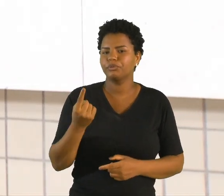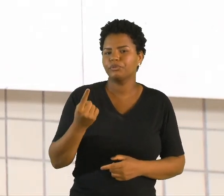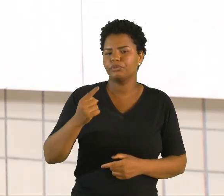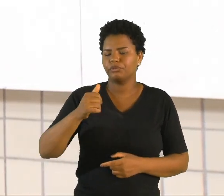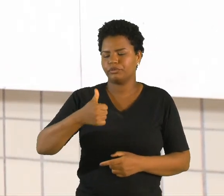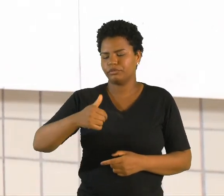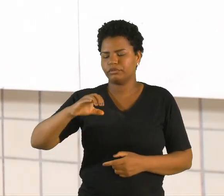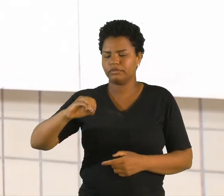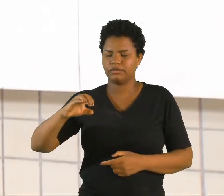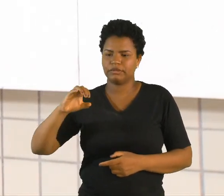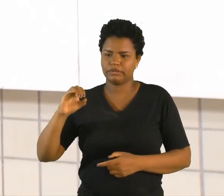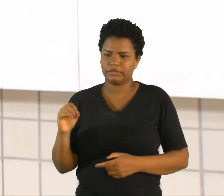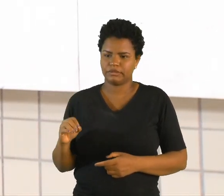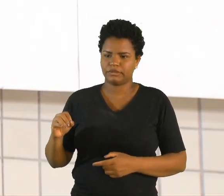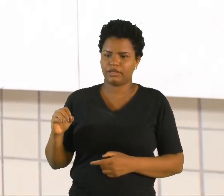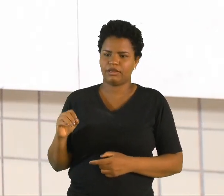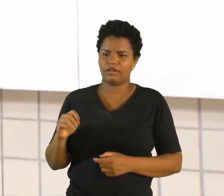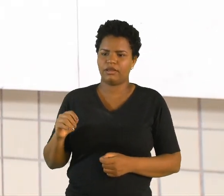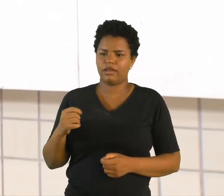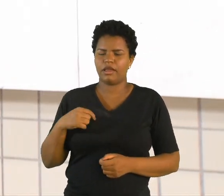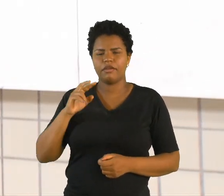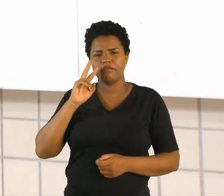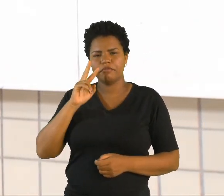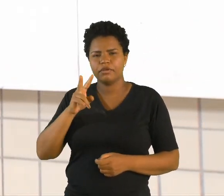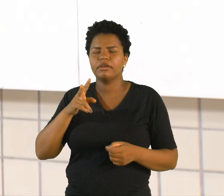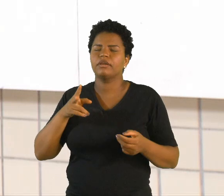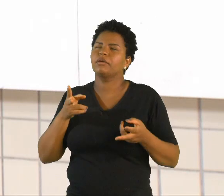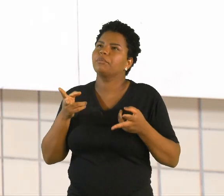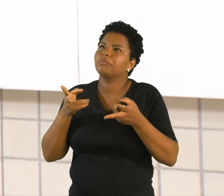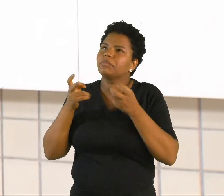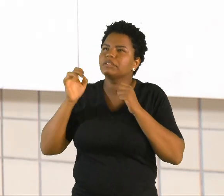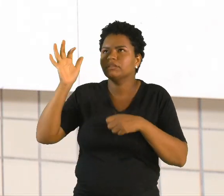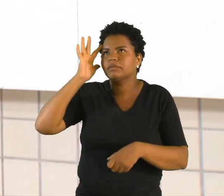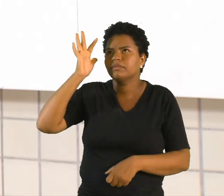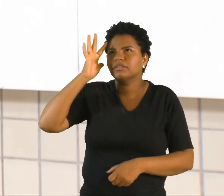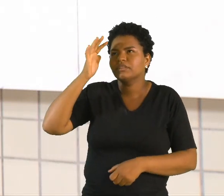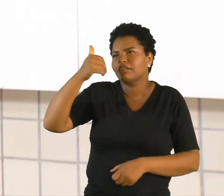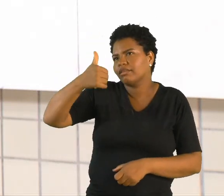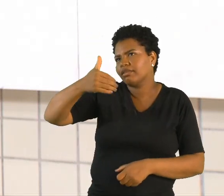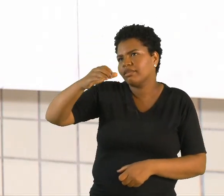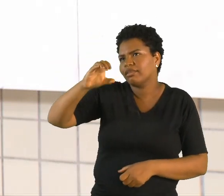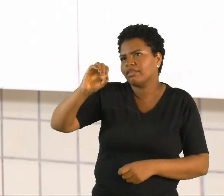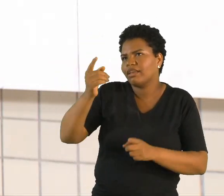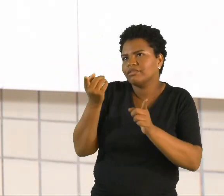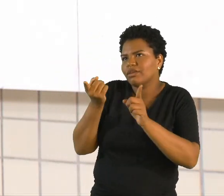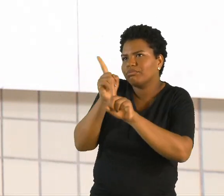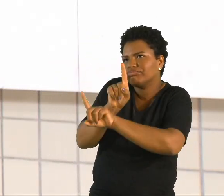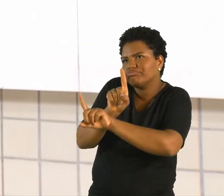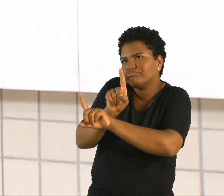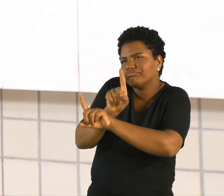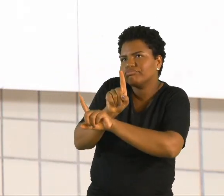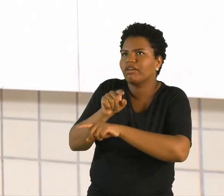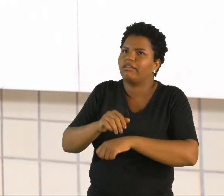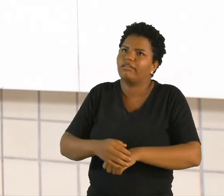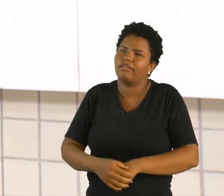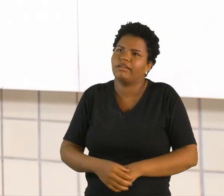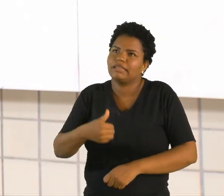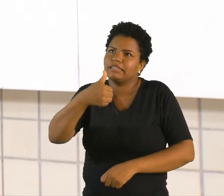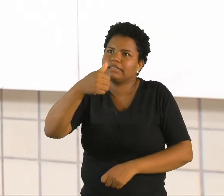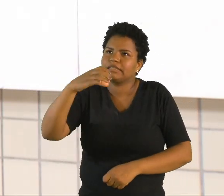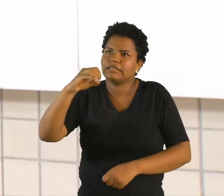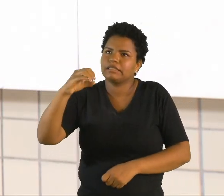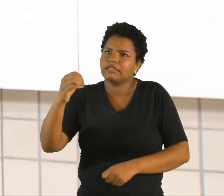eu vou olhar assim, dá para eu consigo imaginar o 10 ao contrário, eu consigo imaginar o 100